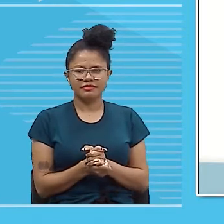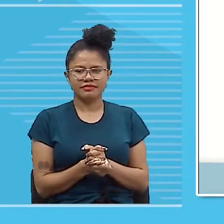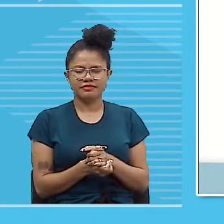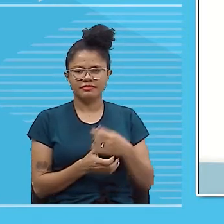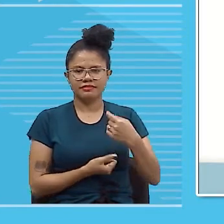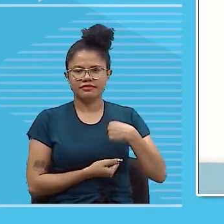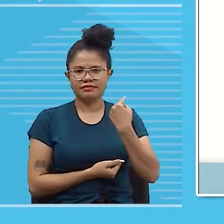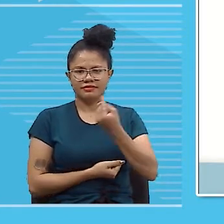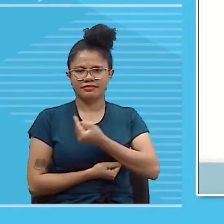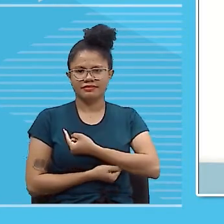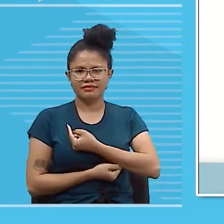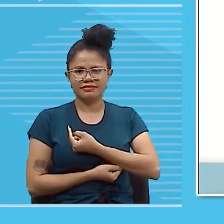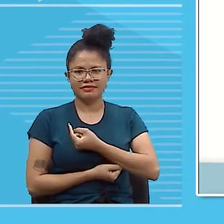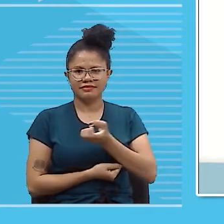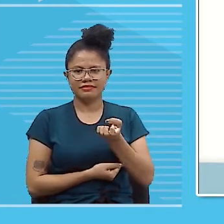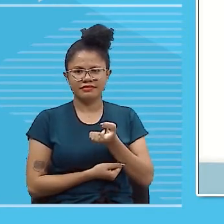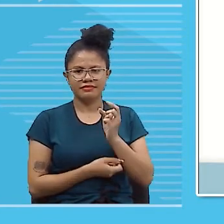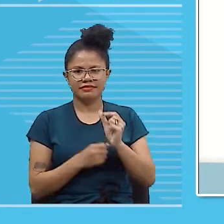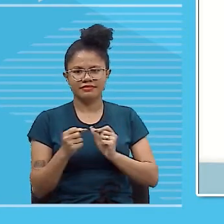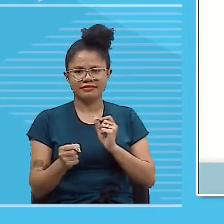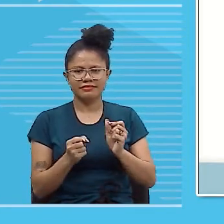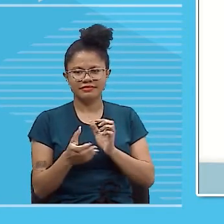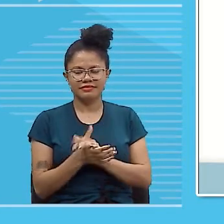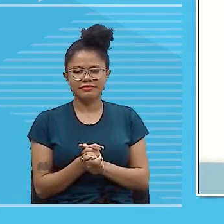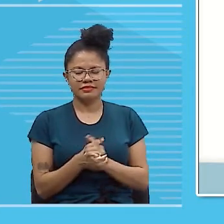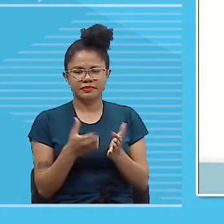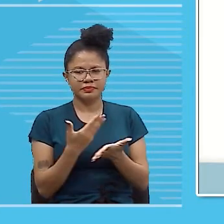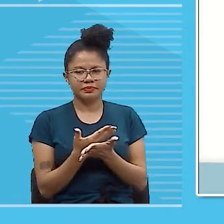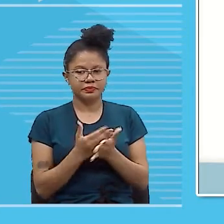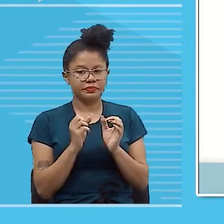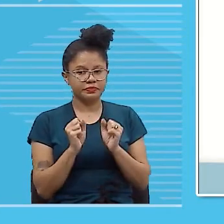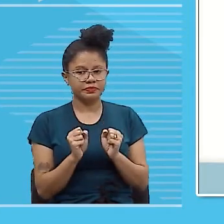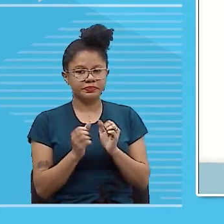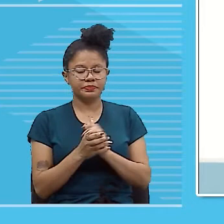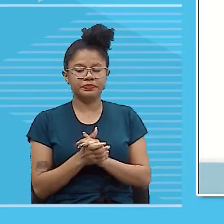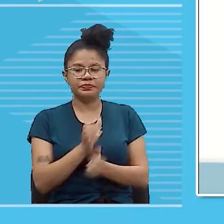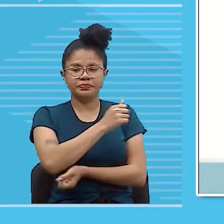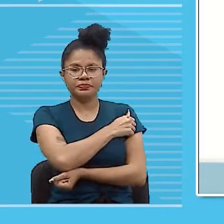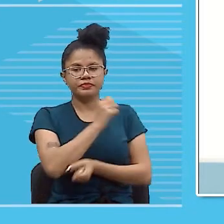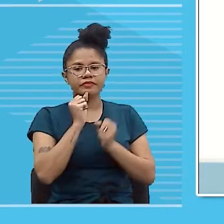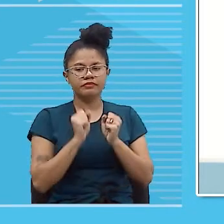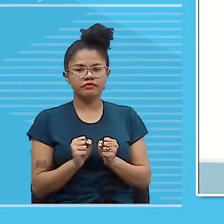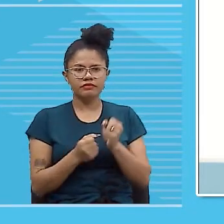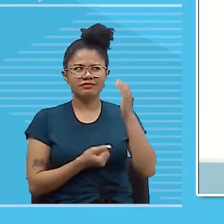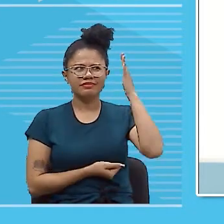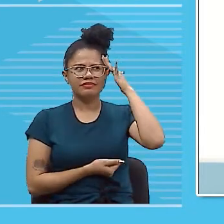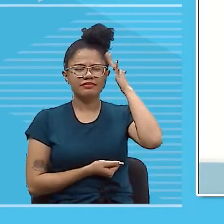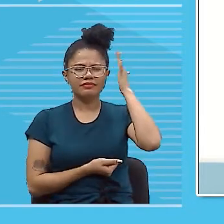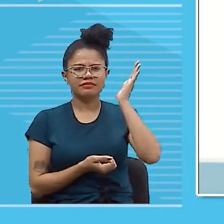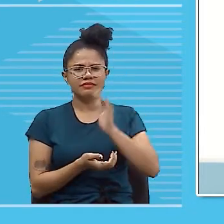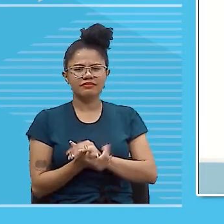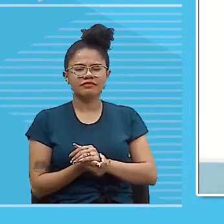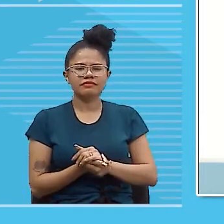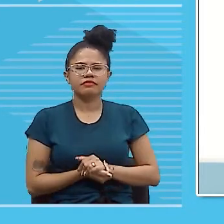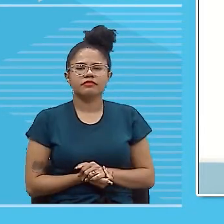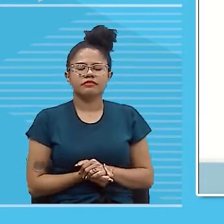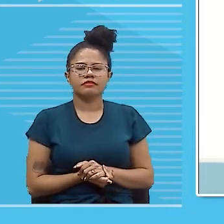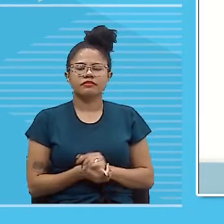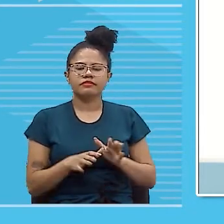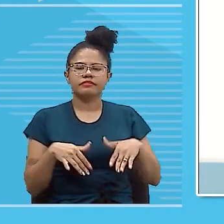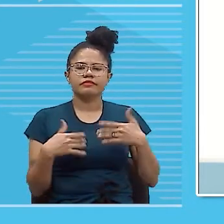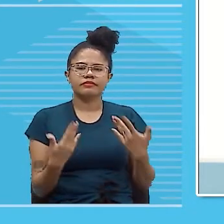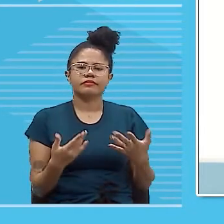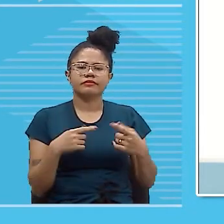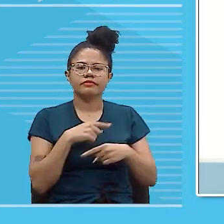nós queremos que o aluno né possa compreender o papel das orações